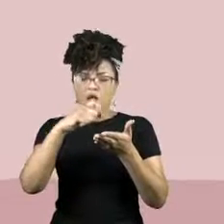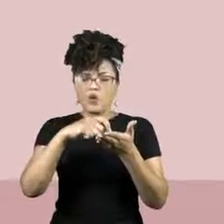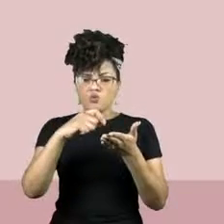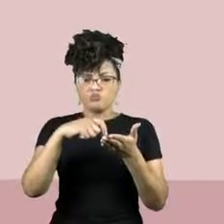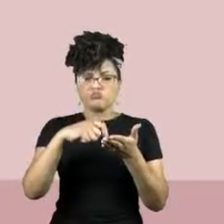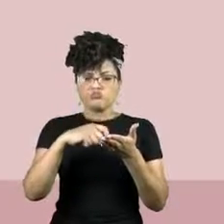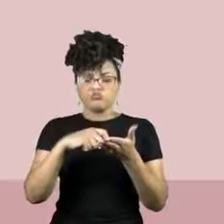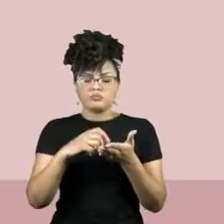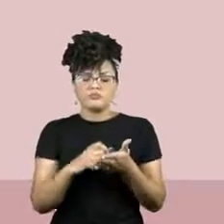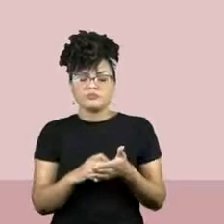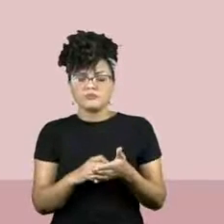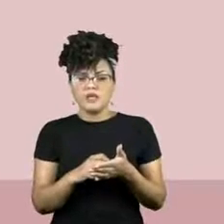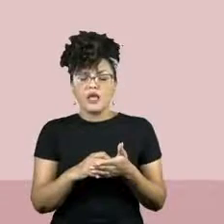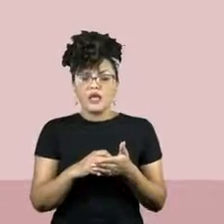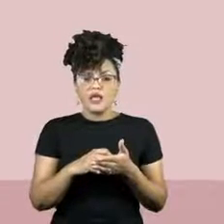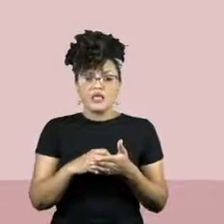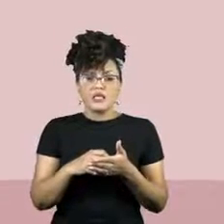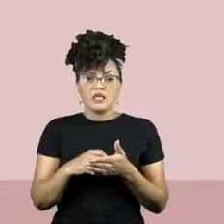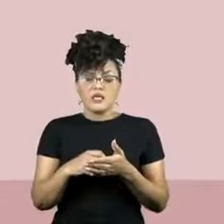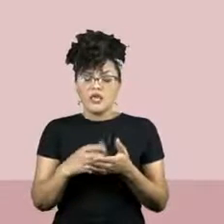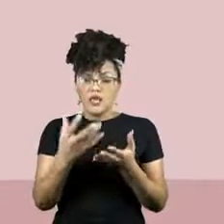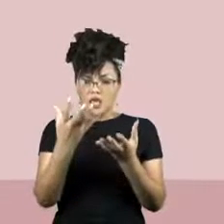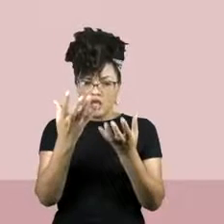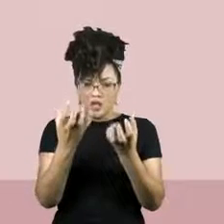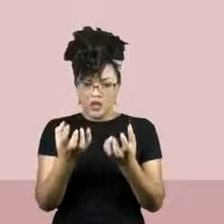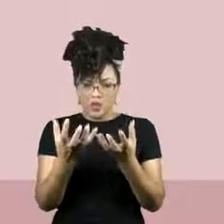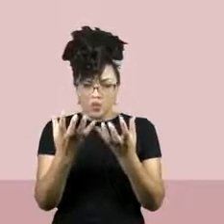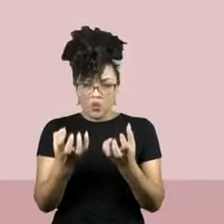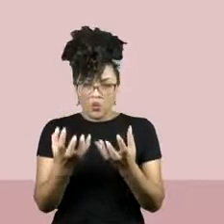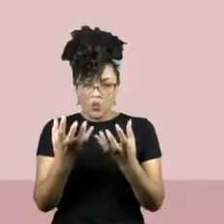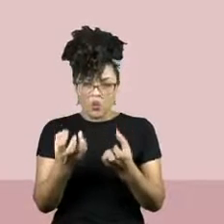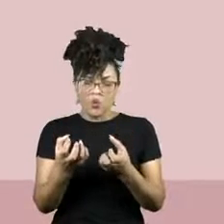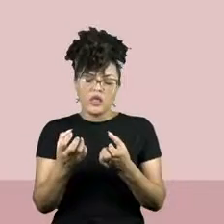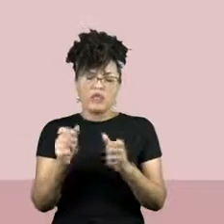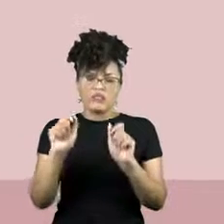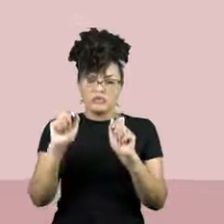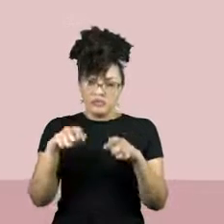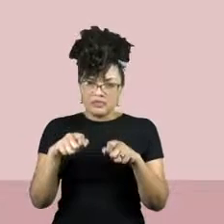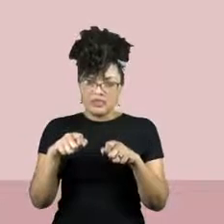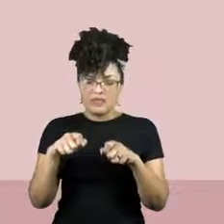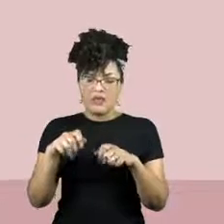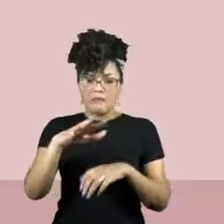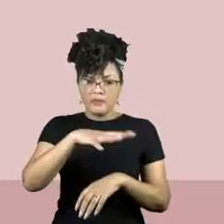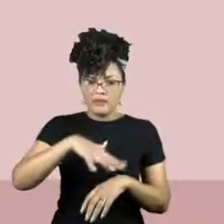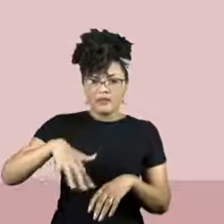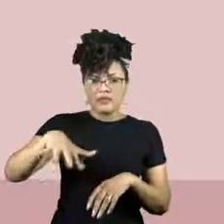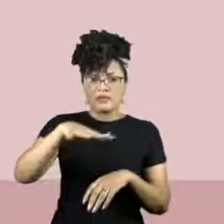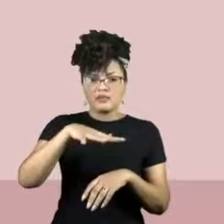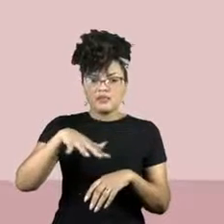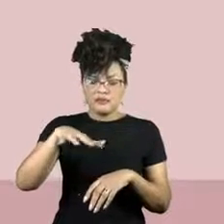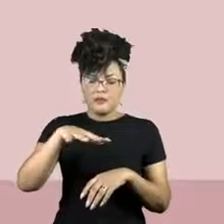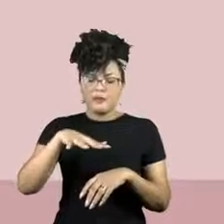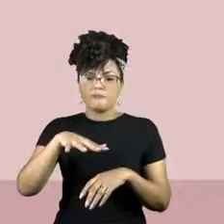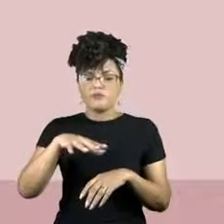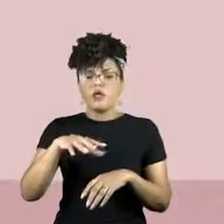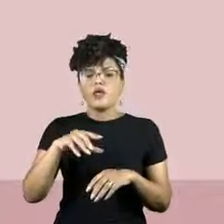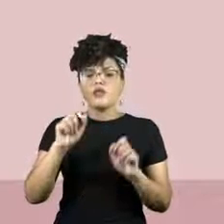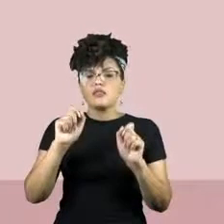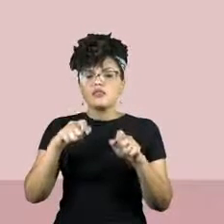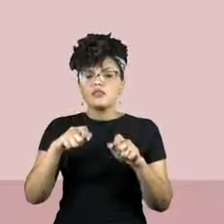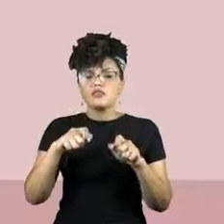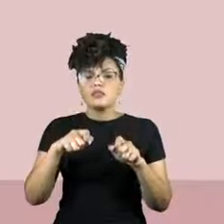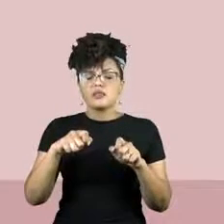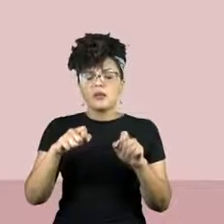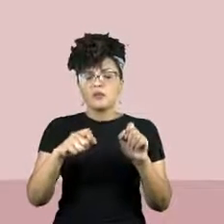topo desse talude. A sobrecarga ela pode ser adicionada de diversas maneiras, né? Nesse painelzinho, na verdade, a gente consegue navegar por